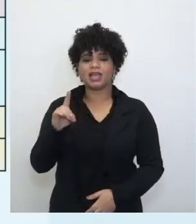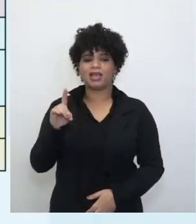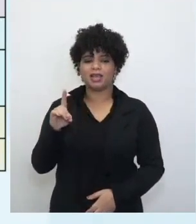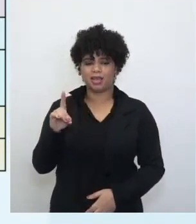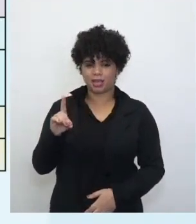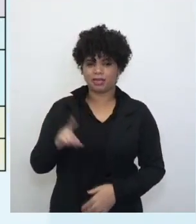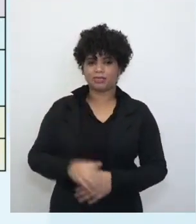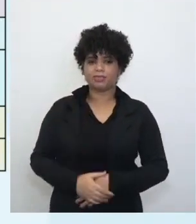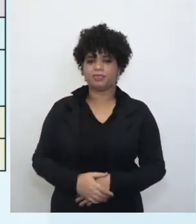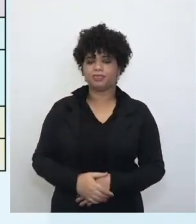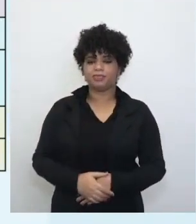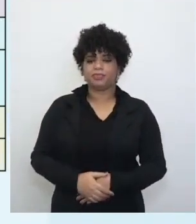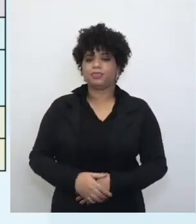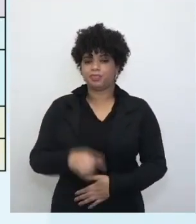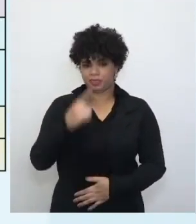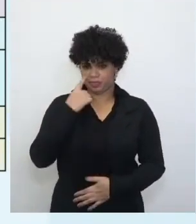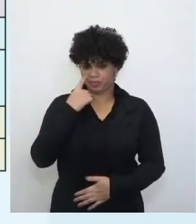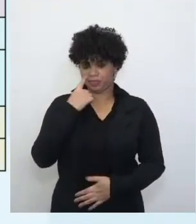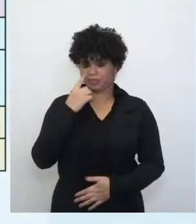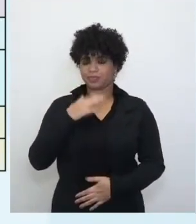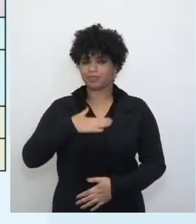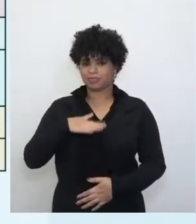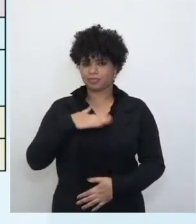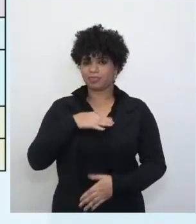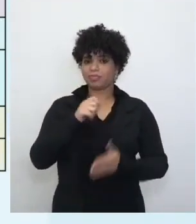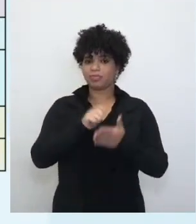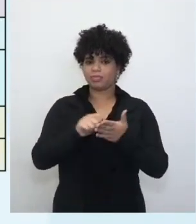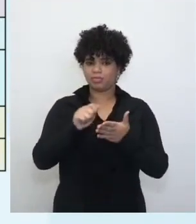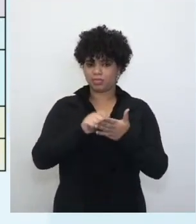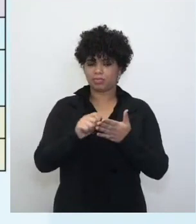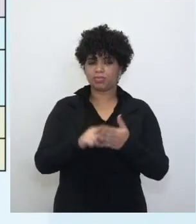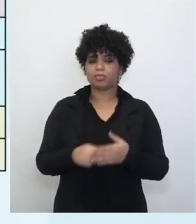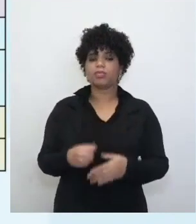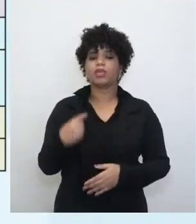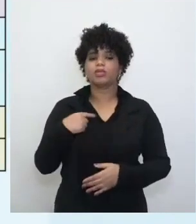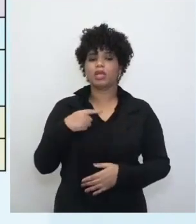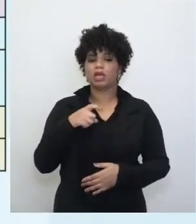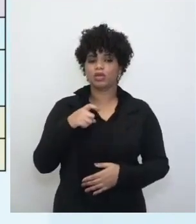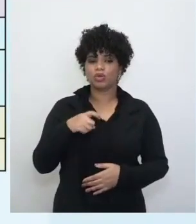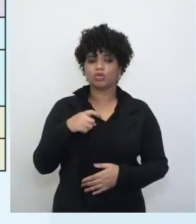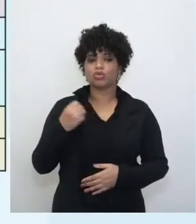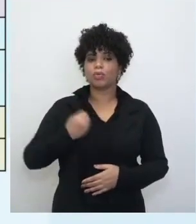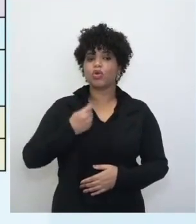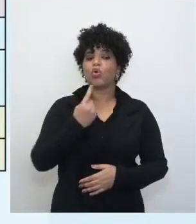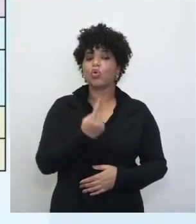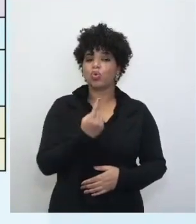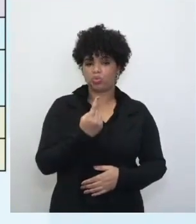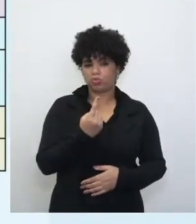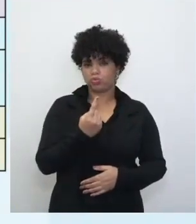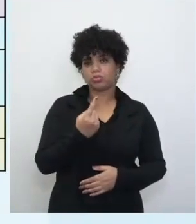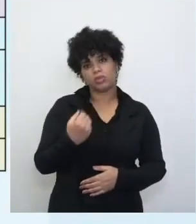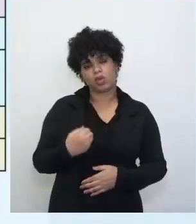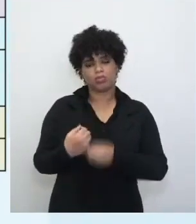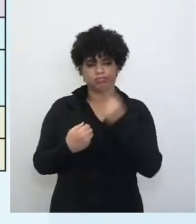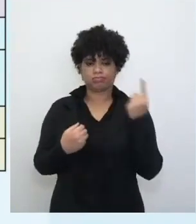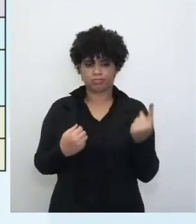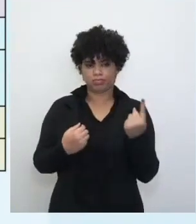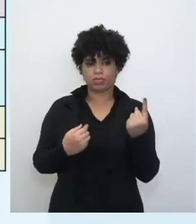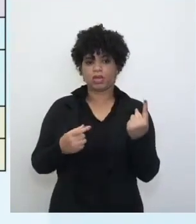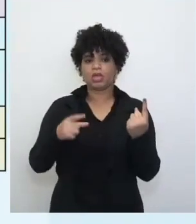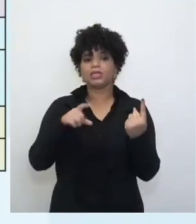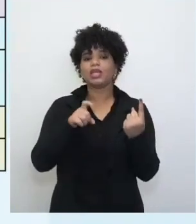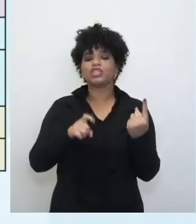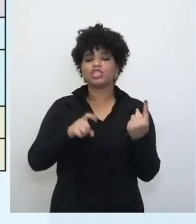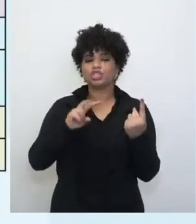Ah, entendi. Então, com calma, vamos anotar os coeficientes. Ó, na frente do x ao cubo tem o número 1 invisível, então é 1. Na frente do